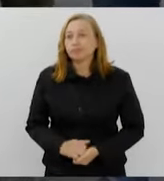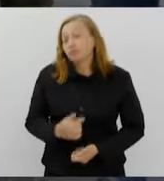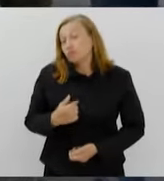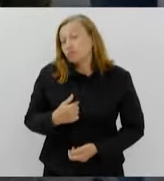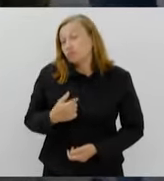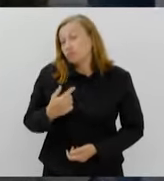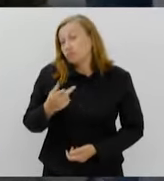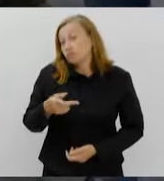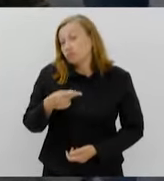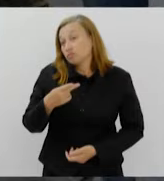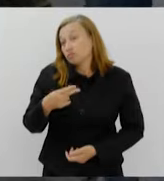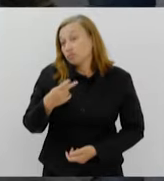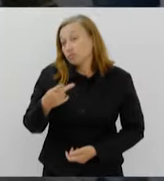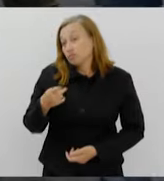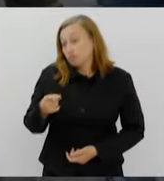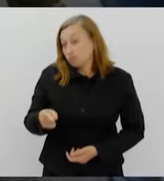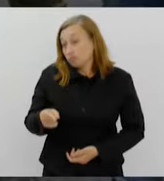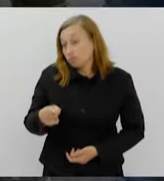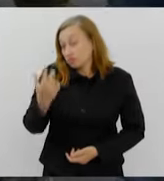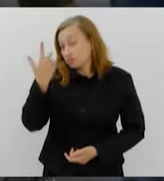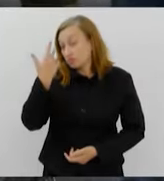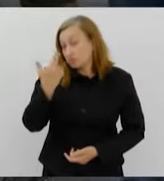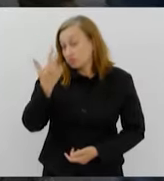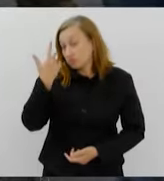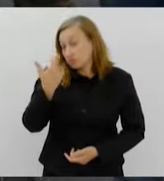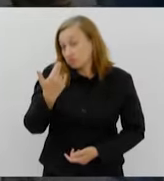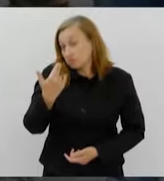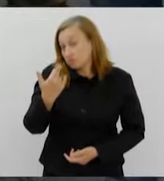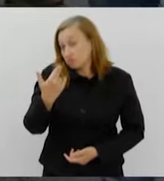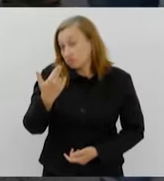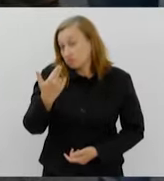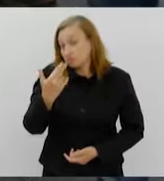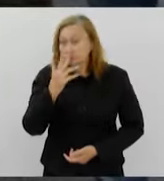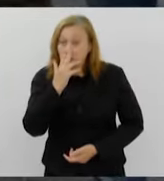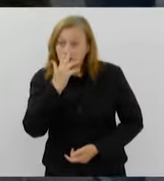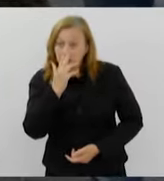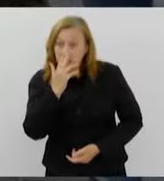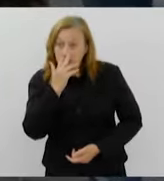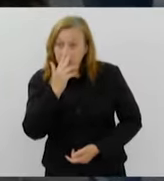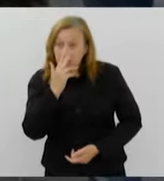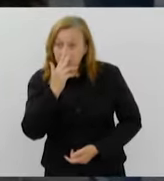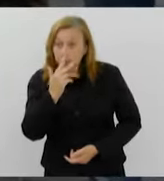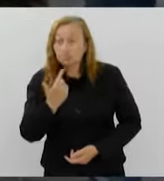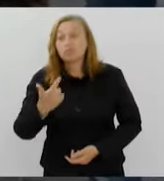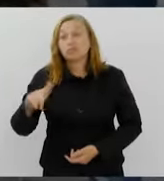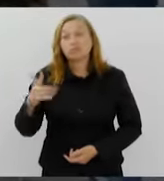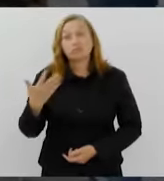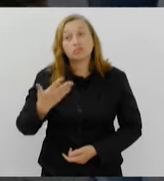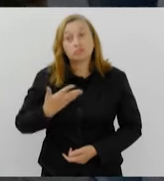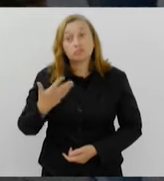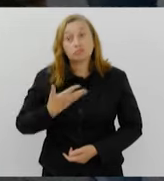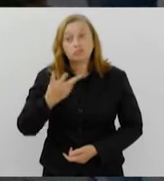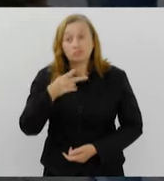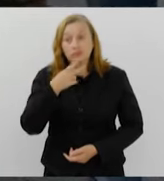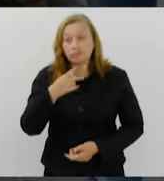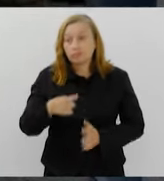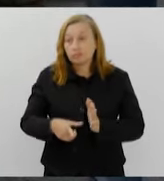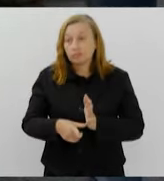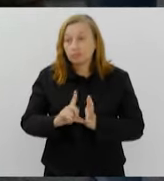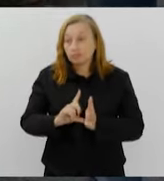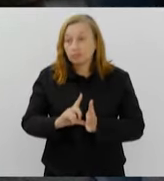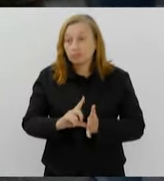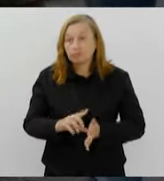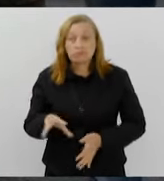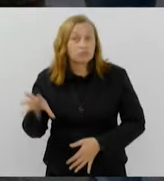uma fal uma fala comum muito parecida com a fala de outros colegas que me antecederam